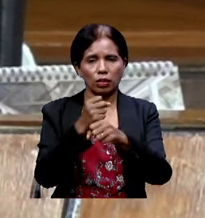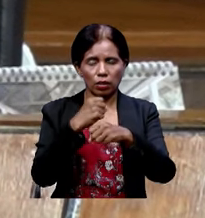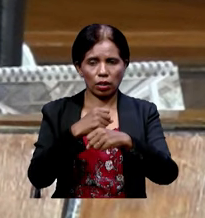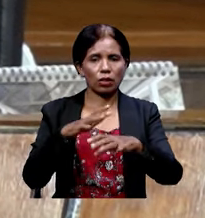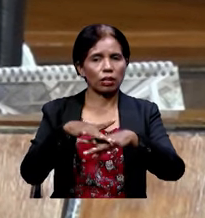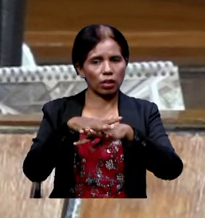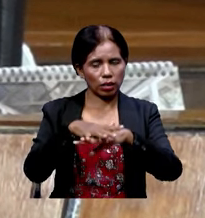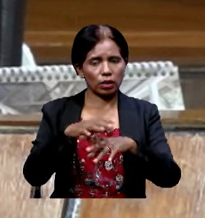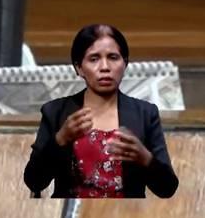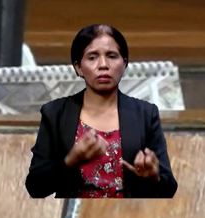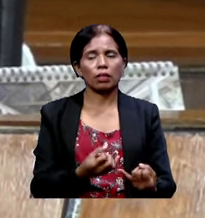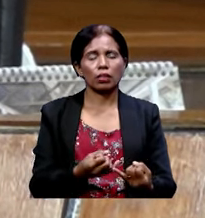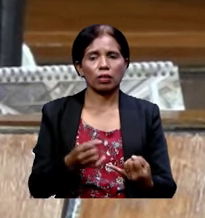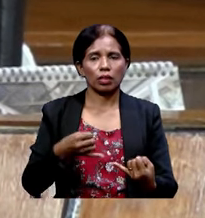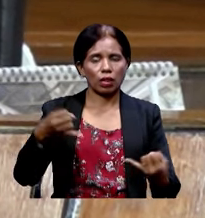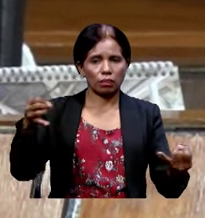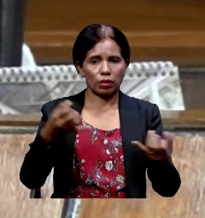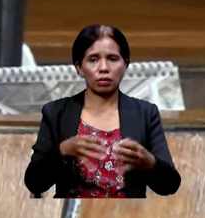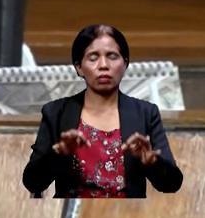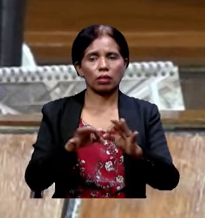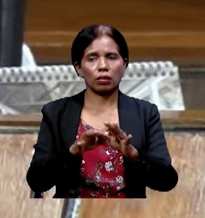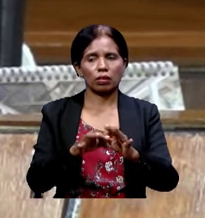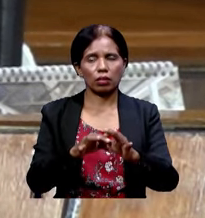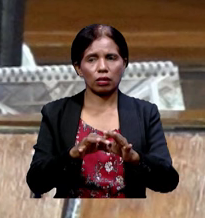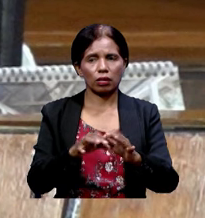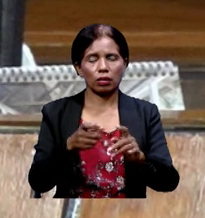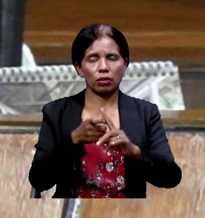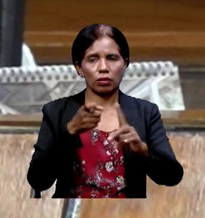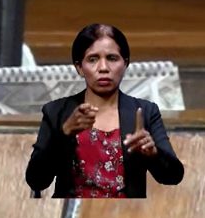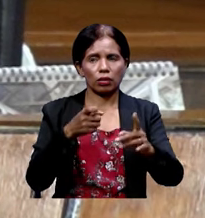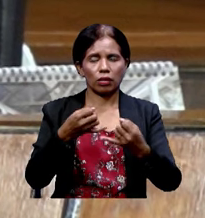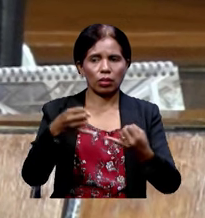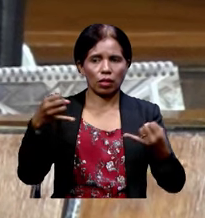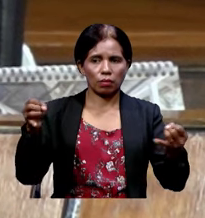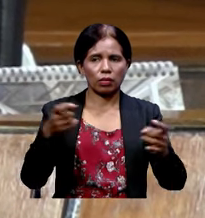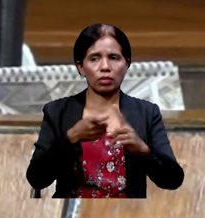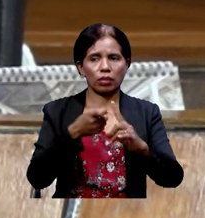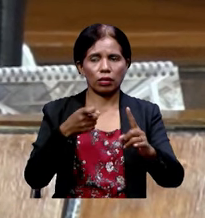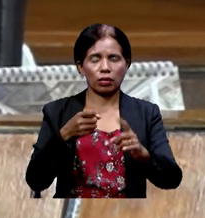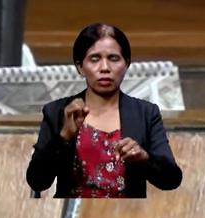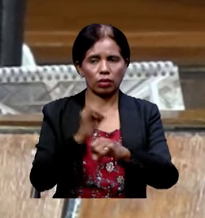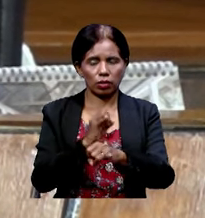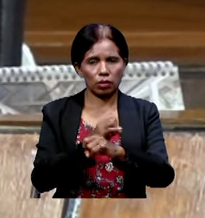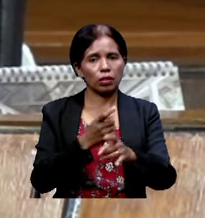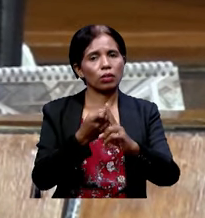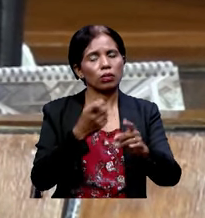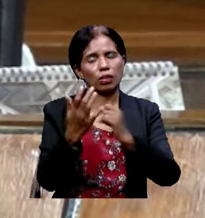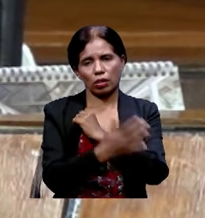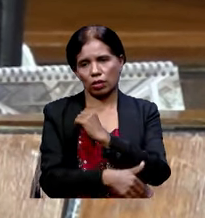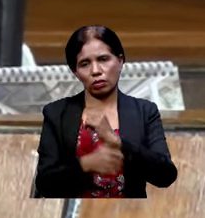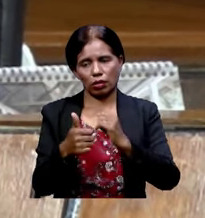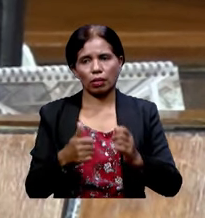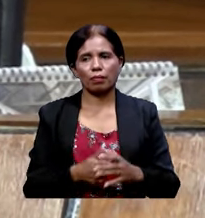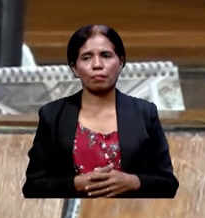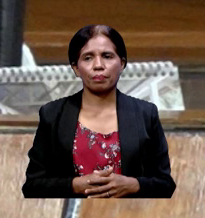enfrenta ameaças ou se presença cabas indústria Sirnian mais auxilio.